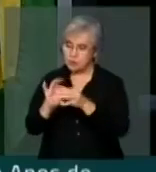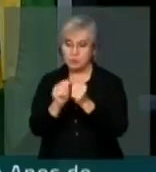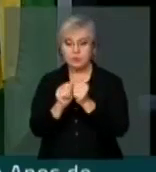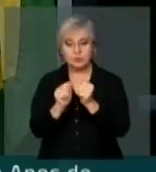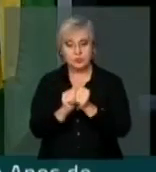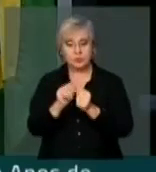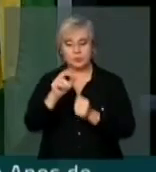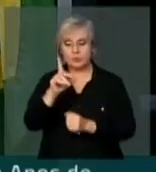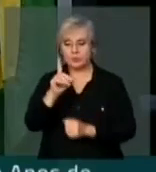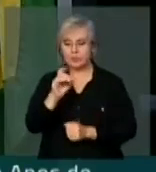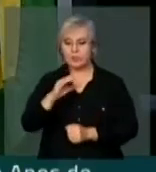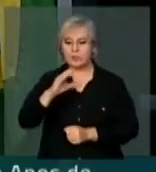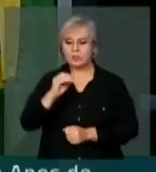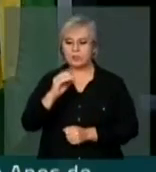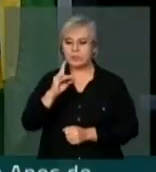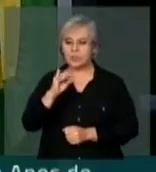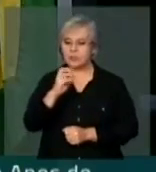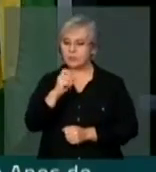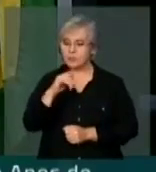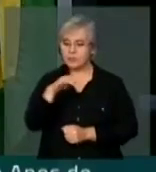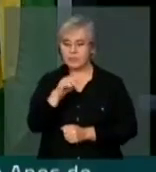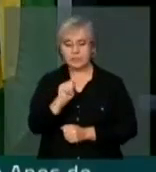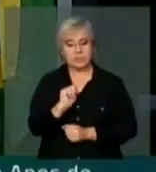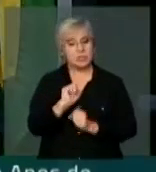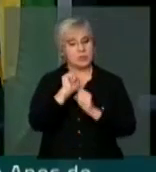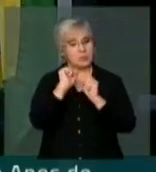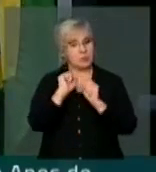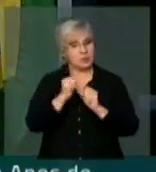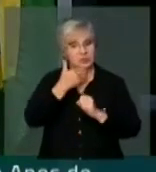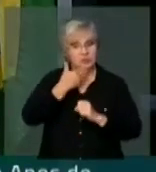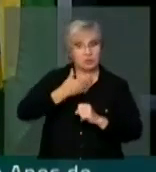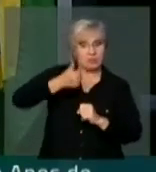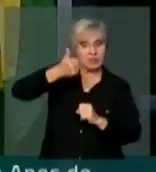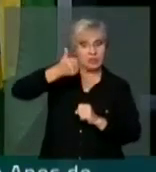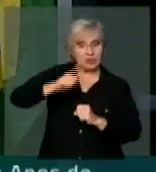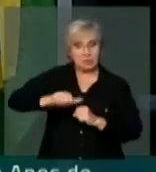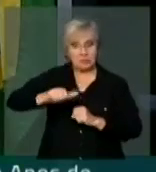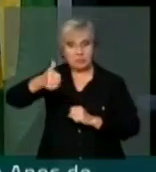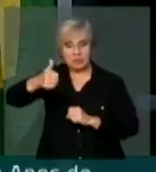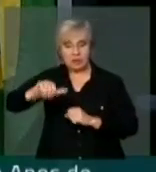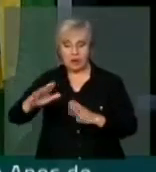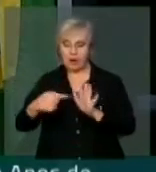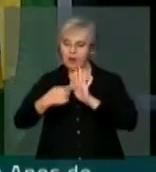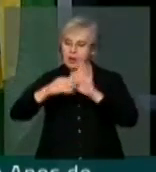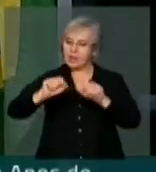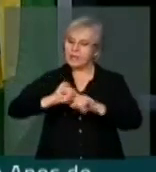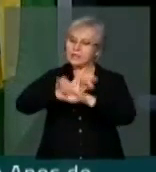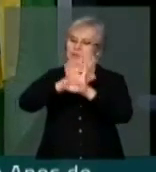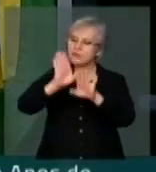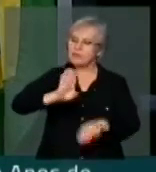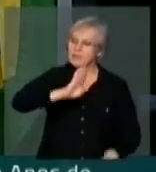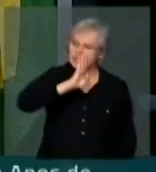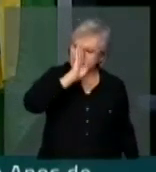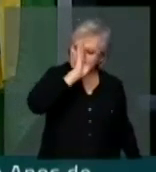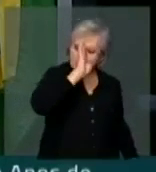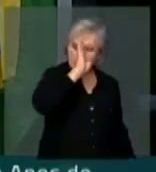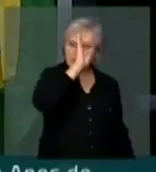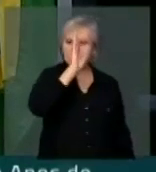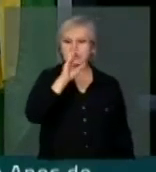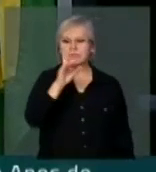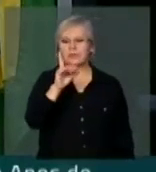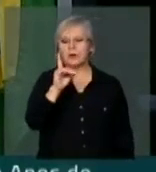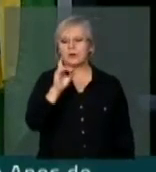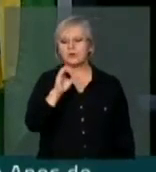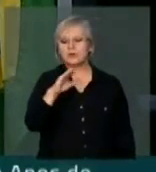pior ou melhor, ser mais ou menos perfeito. A transparência é um dos itens fundamentais para a democracia